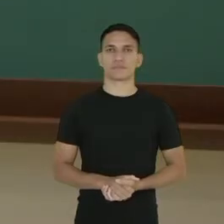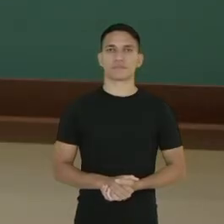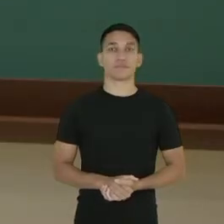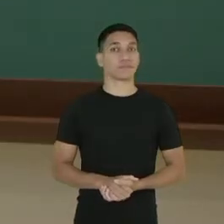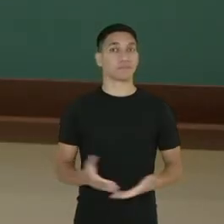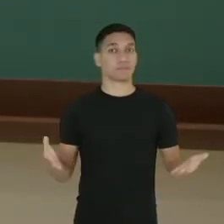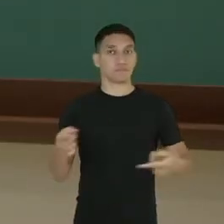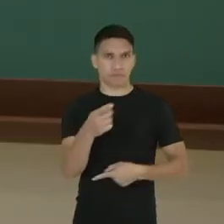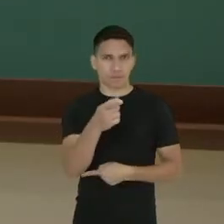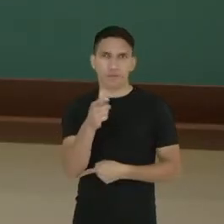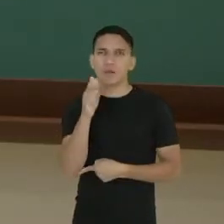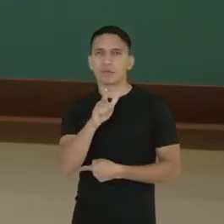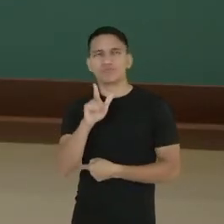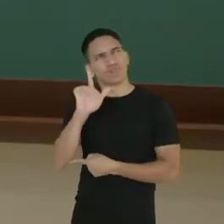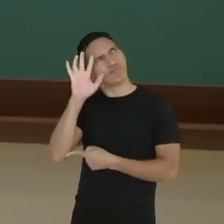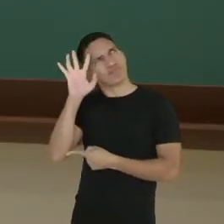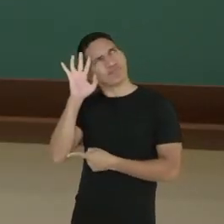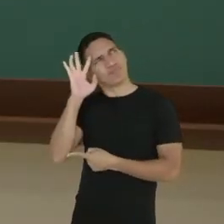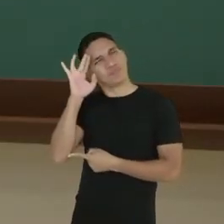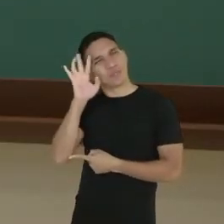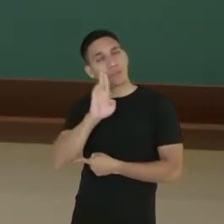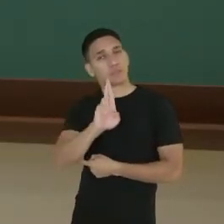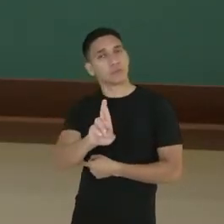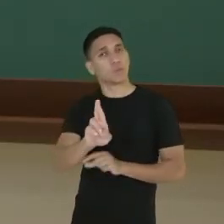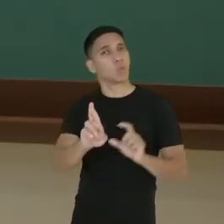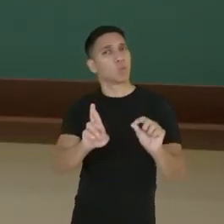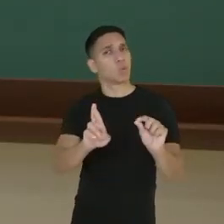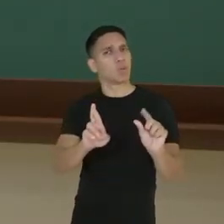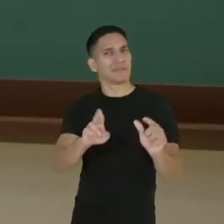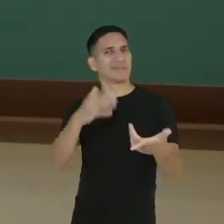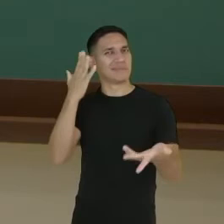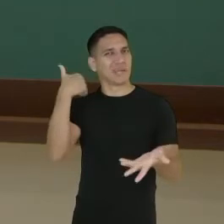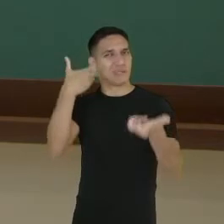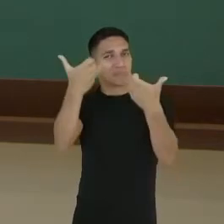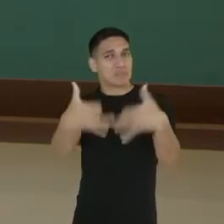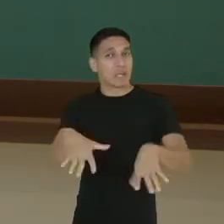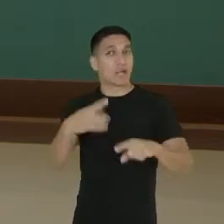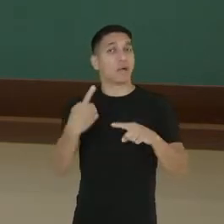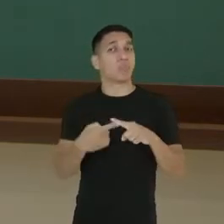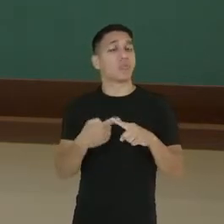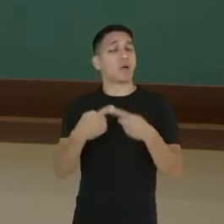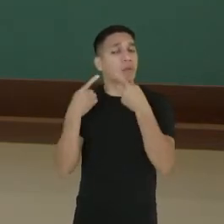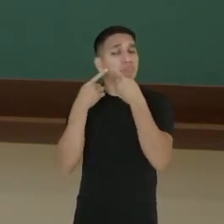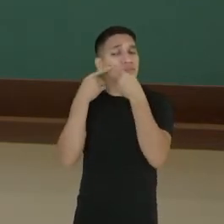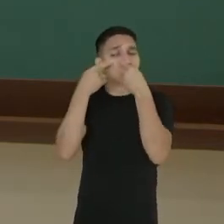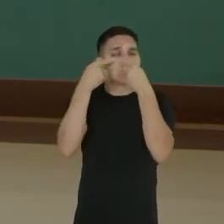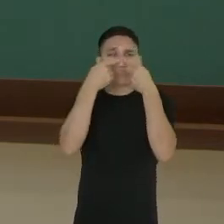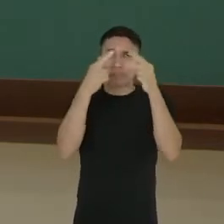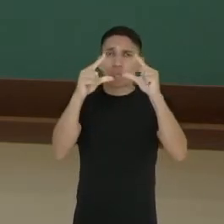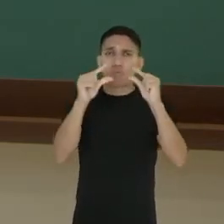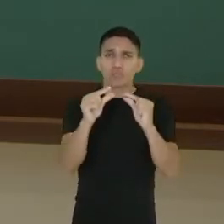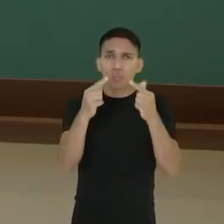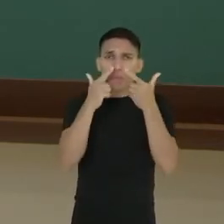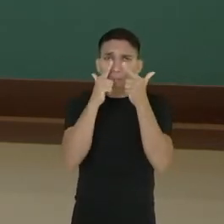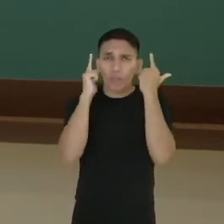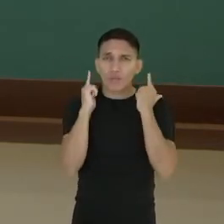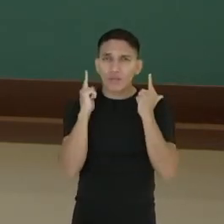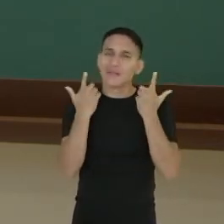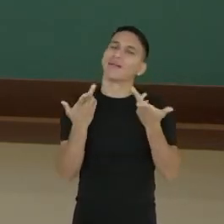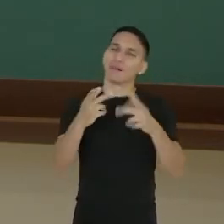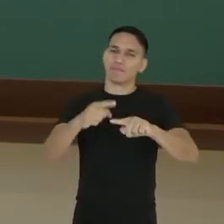E aí, pensou? Você sabe explicar por que que ele diminui a acne?